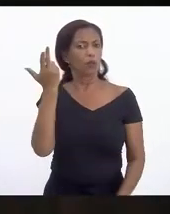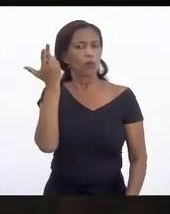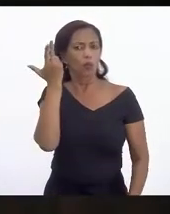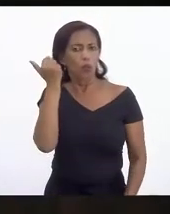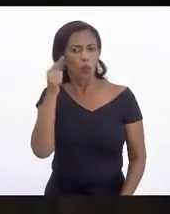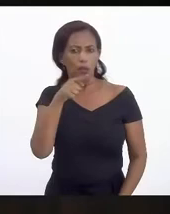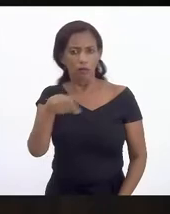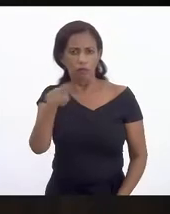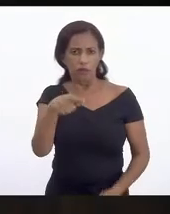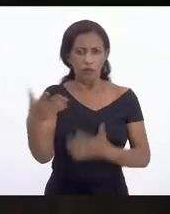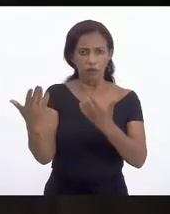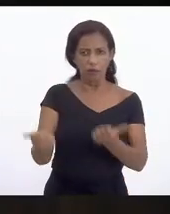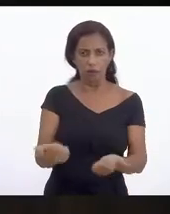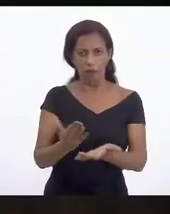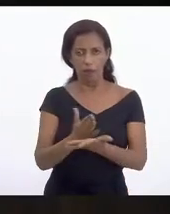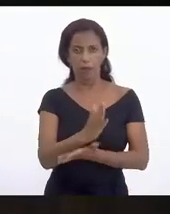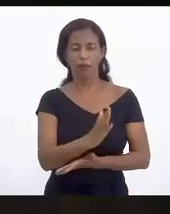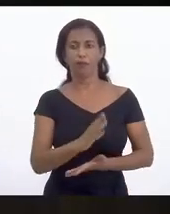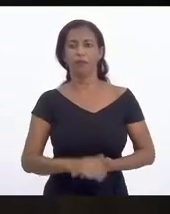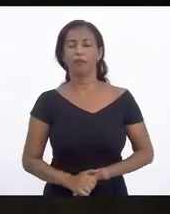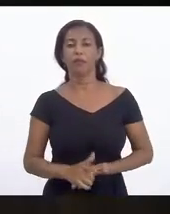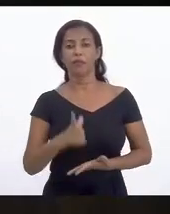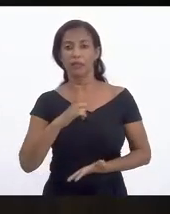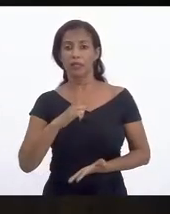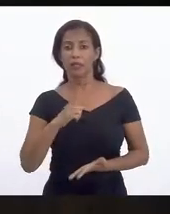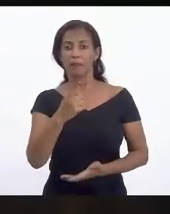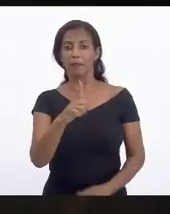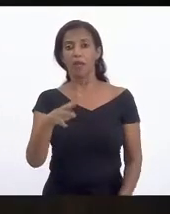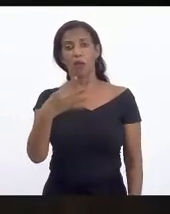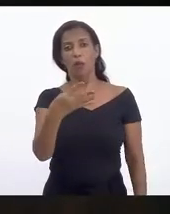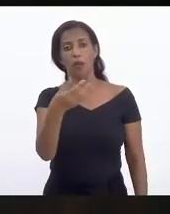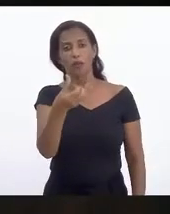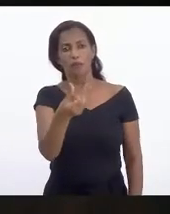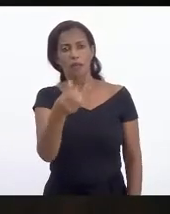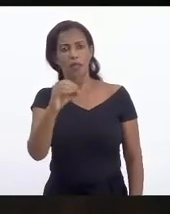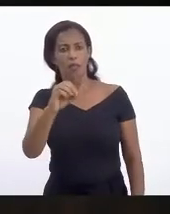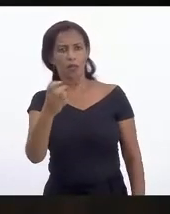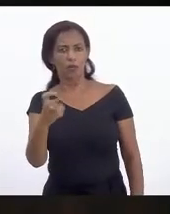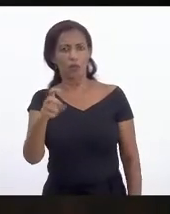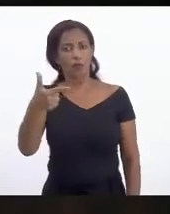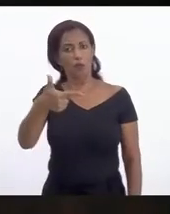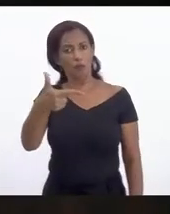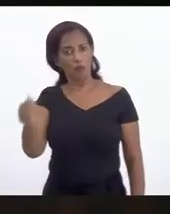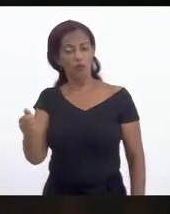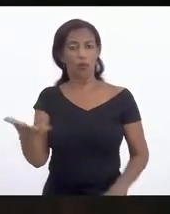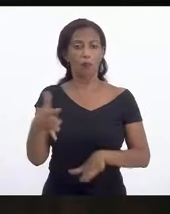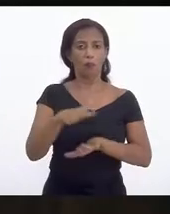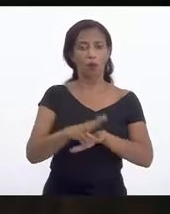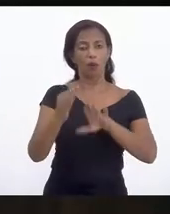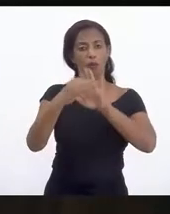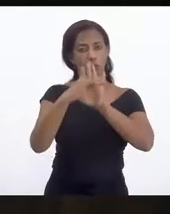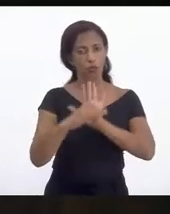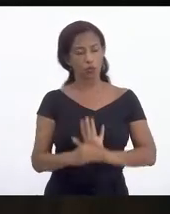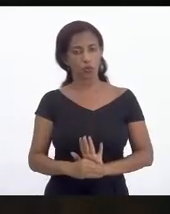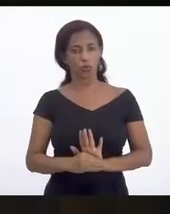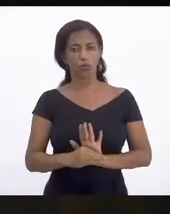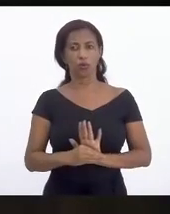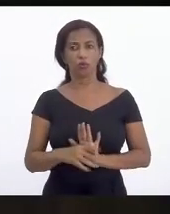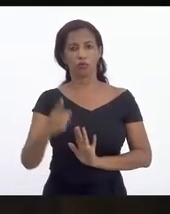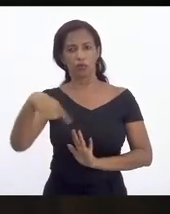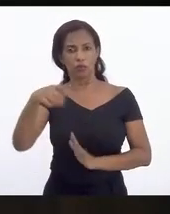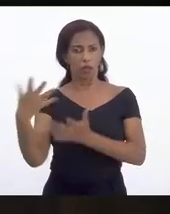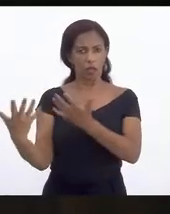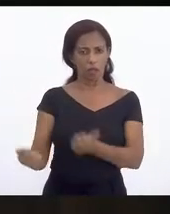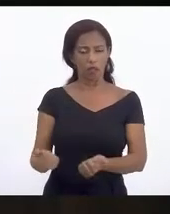Coelho. Senhores que aprovam, permaneçam como estão. Aprovado. Há sobre a mesa o PL 4605-2021, para a inclusão na ordem do dia. Os senhores que